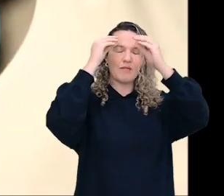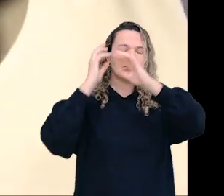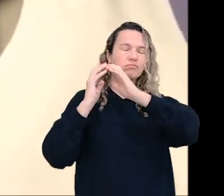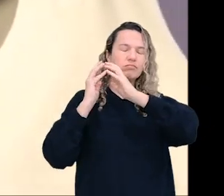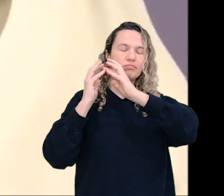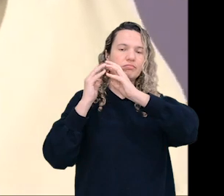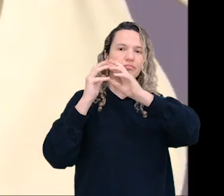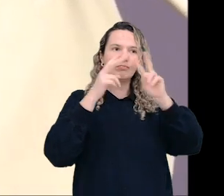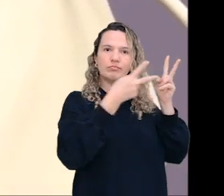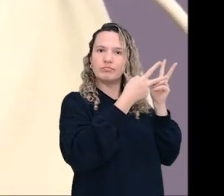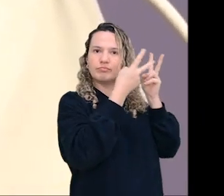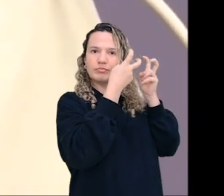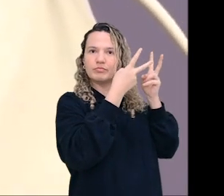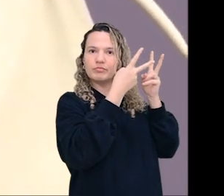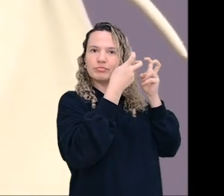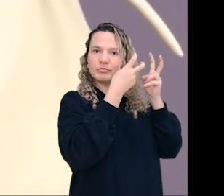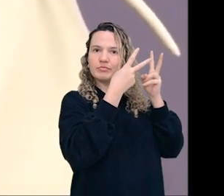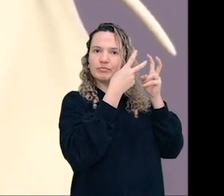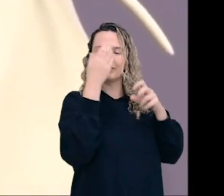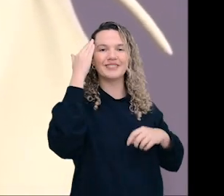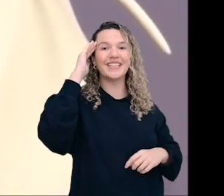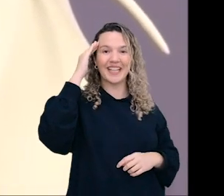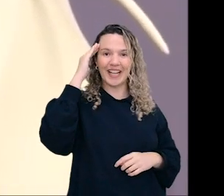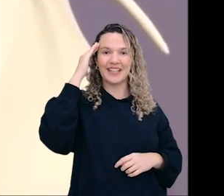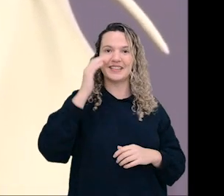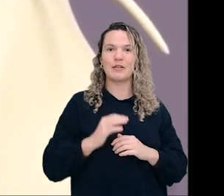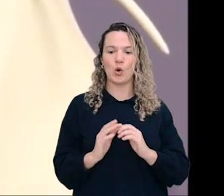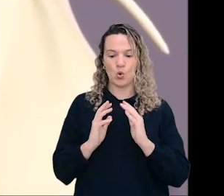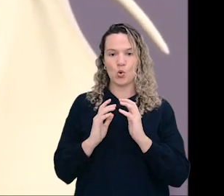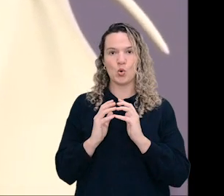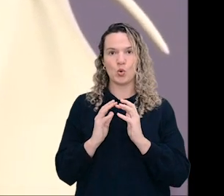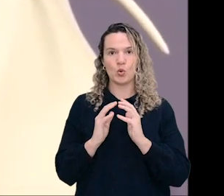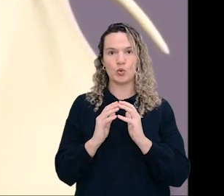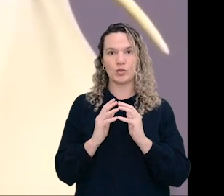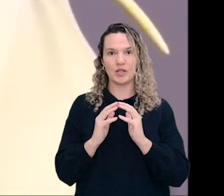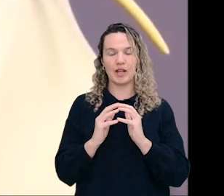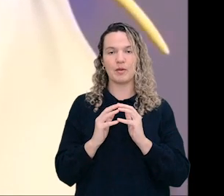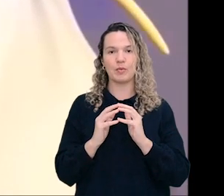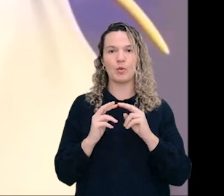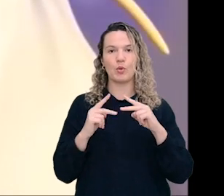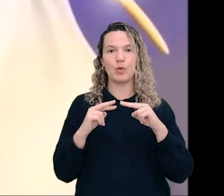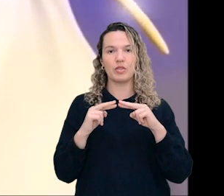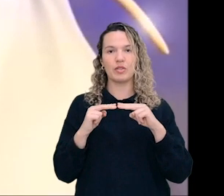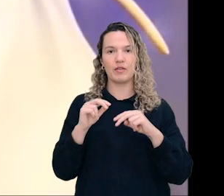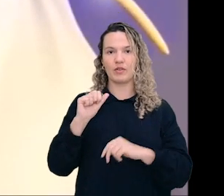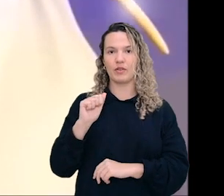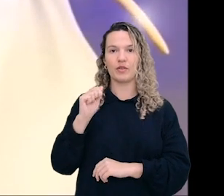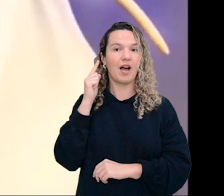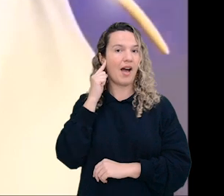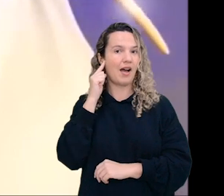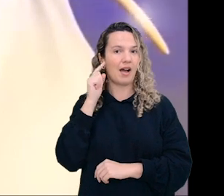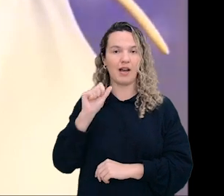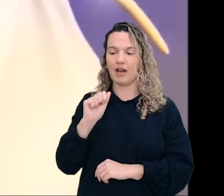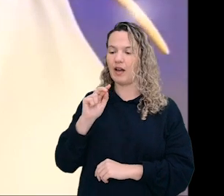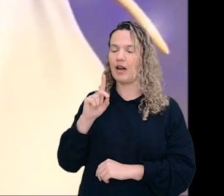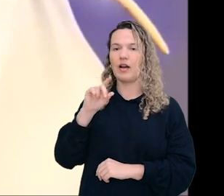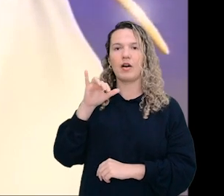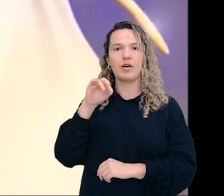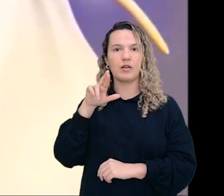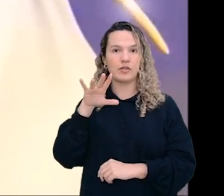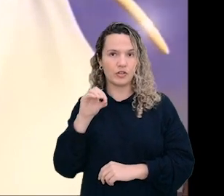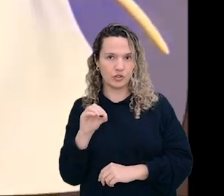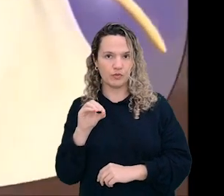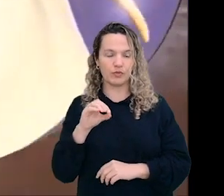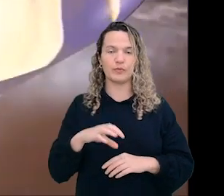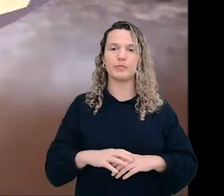em sinais elétricos, que é a linguagem que o cérebro entende. E esses sinais elétricos são encaminhados ao cérebro